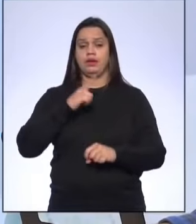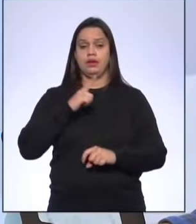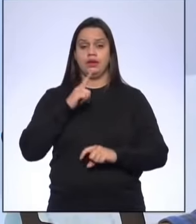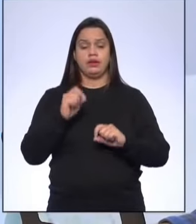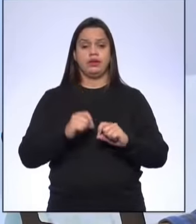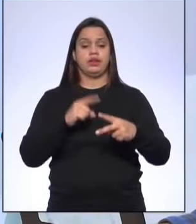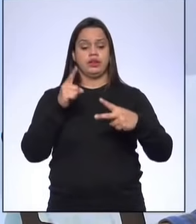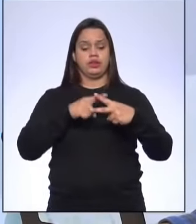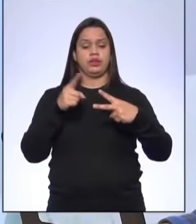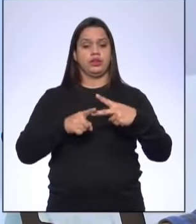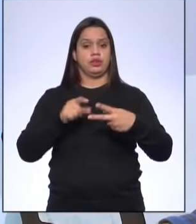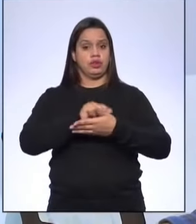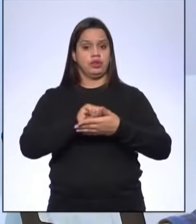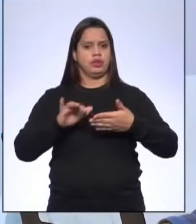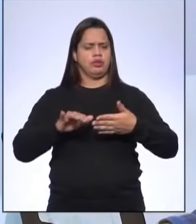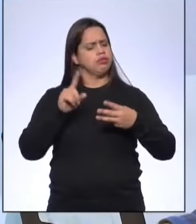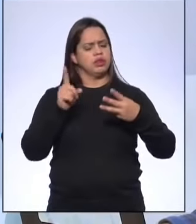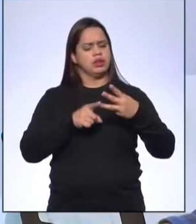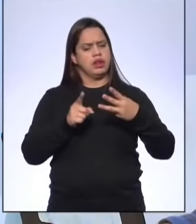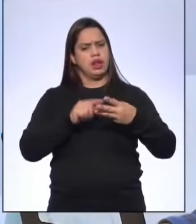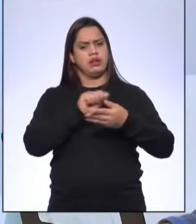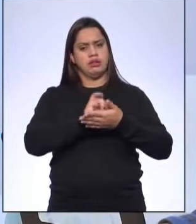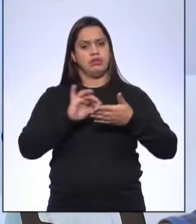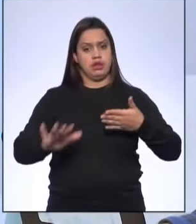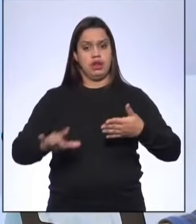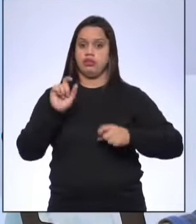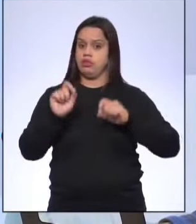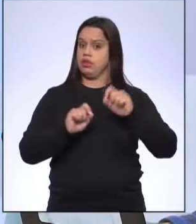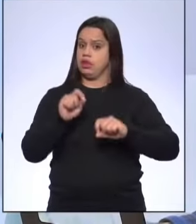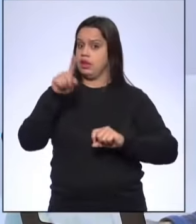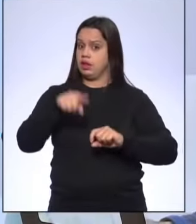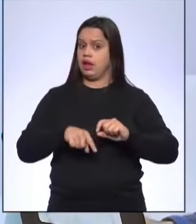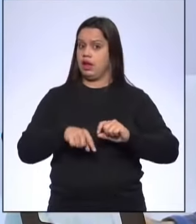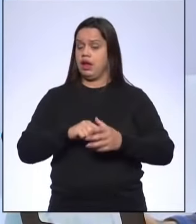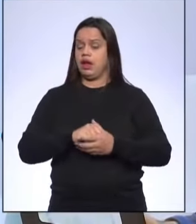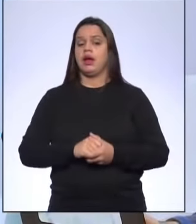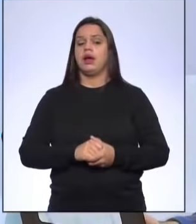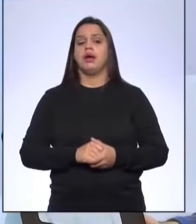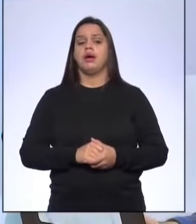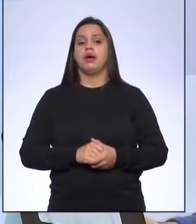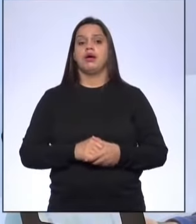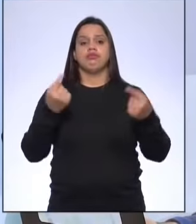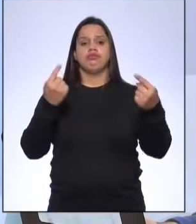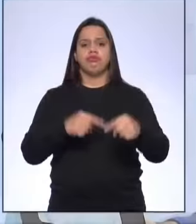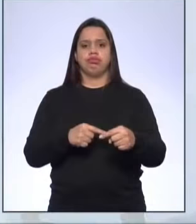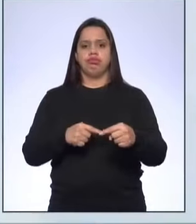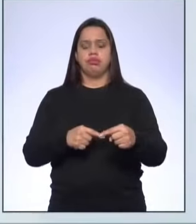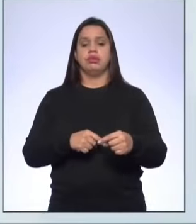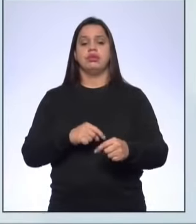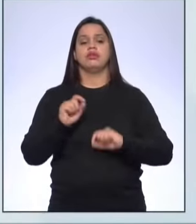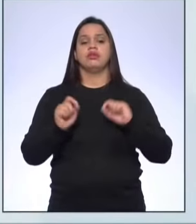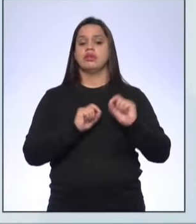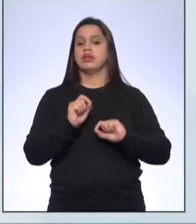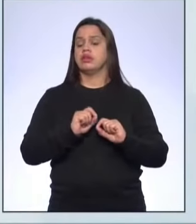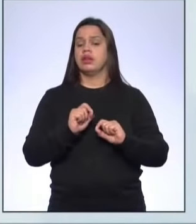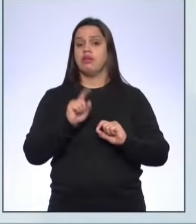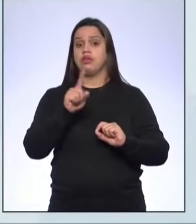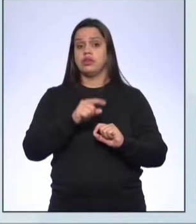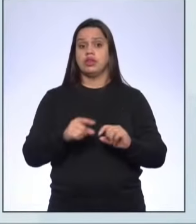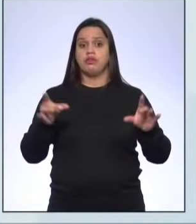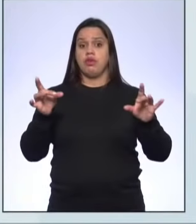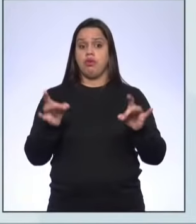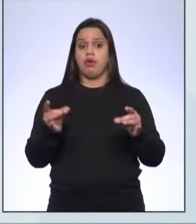temos dois exercícios 3 exercícios vinhos que é um challenge um desafio vocês irão